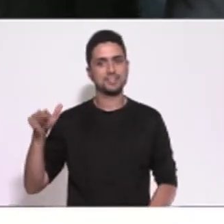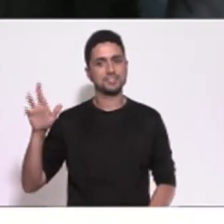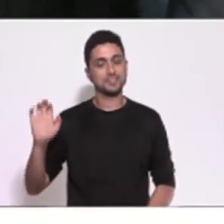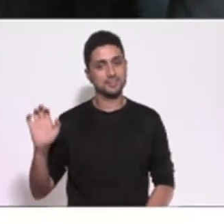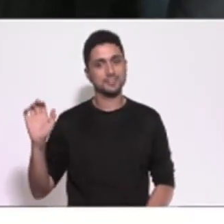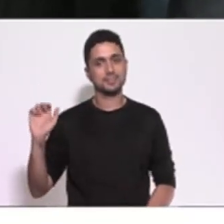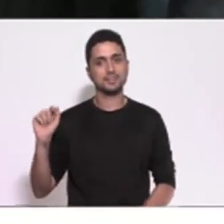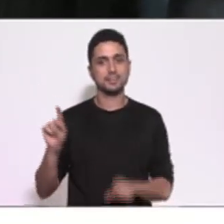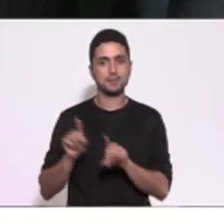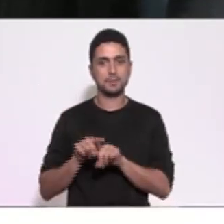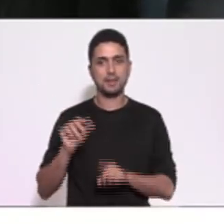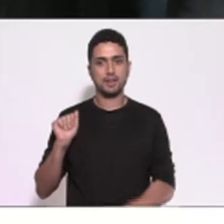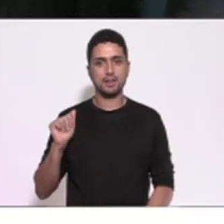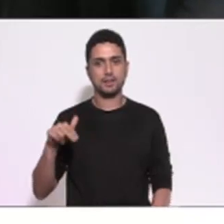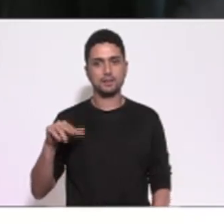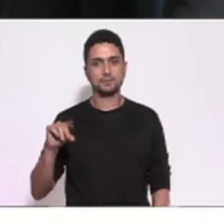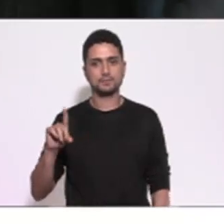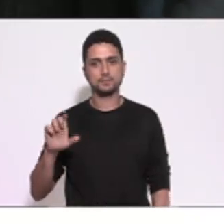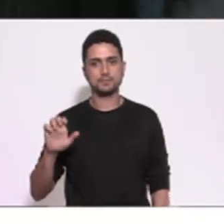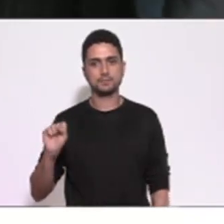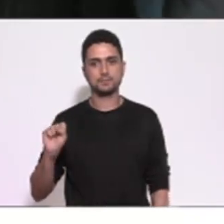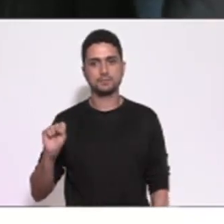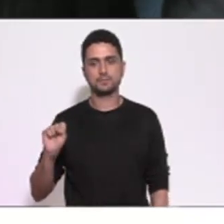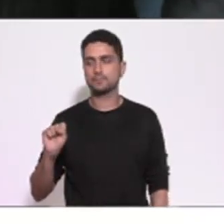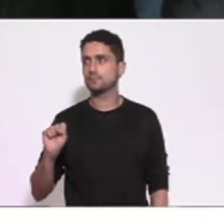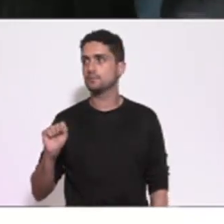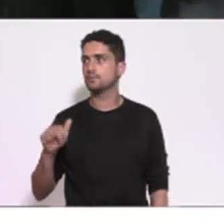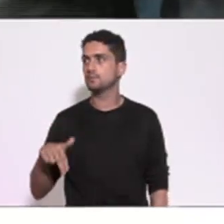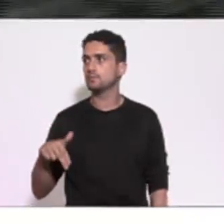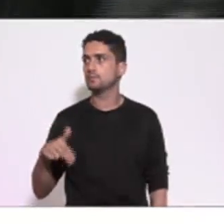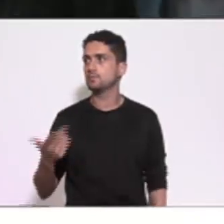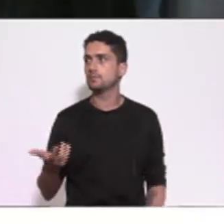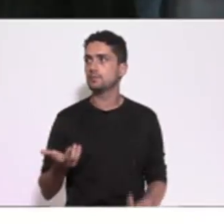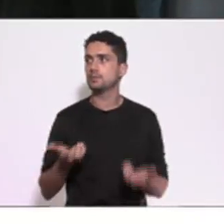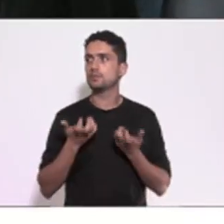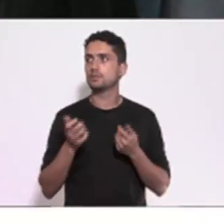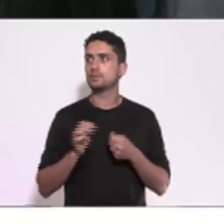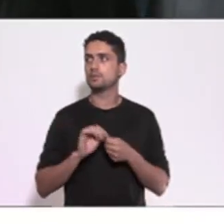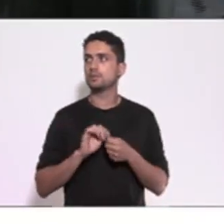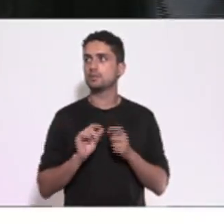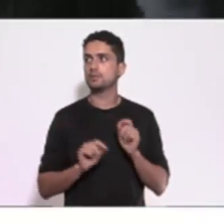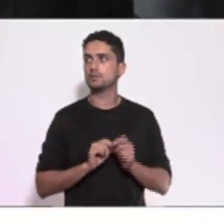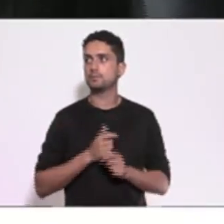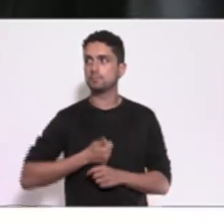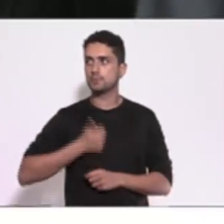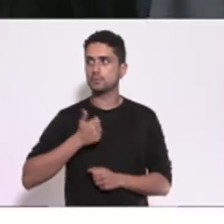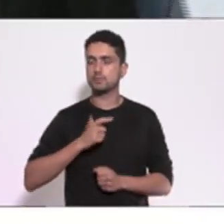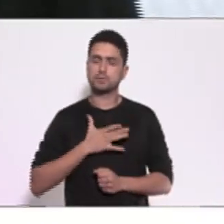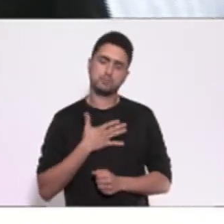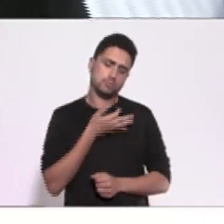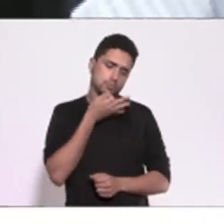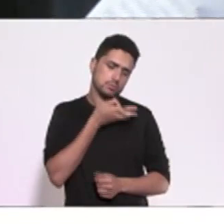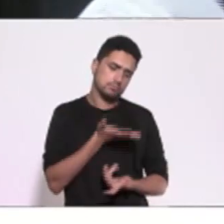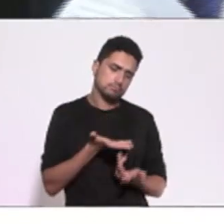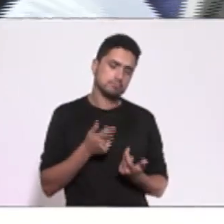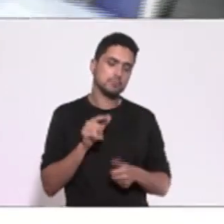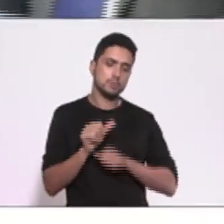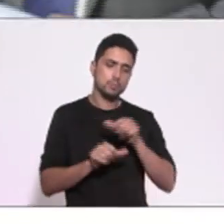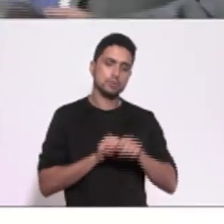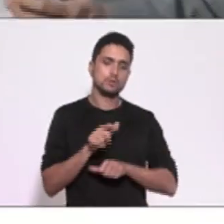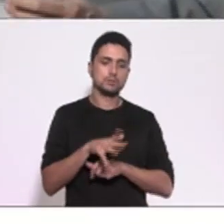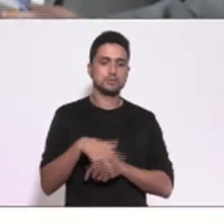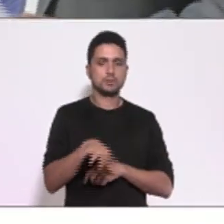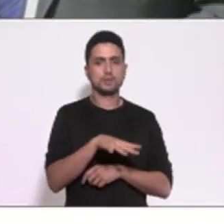aqui fazer, primeiro, numa opinião de forma, uma mudança nesta